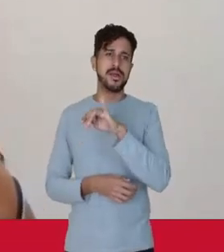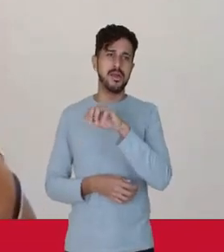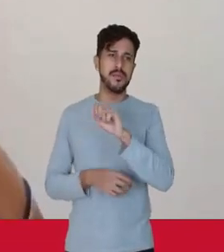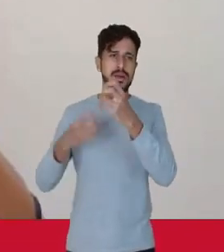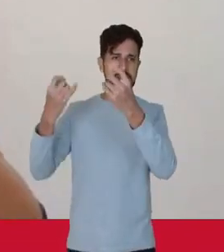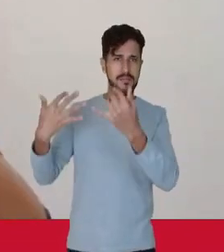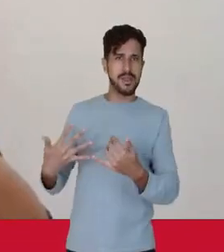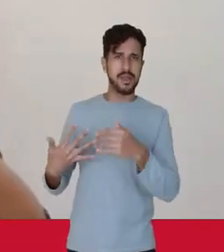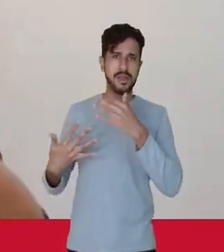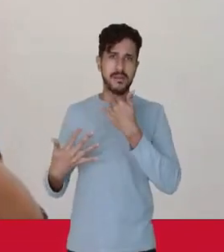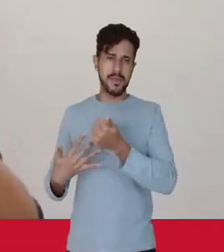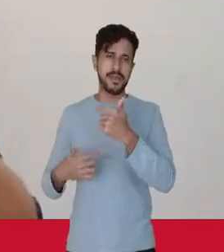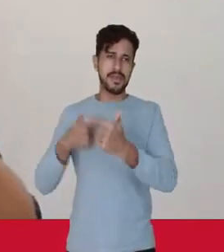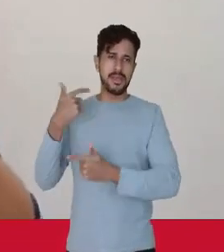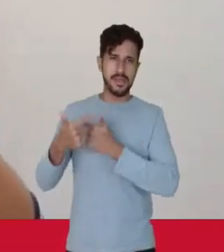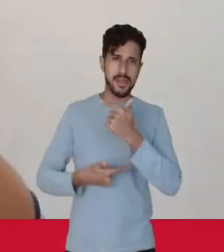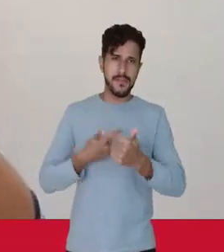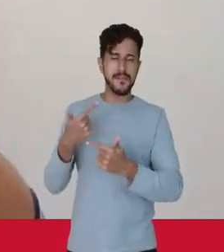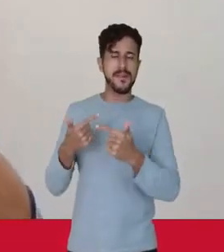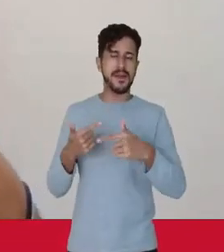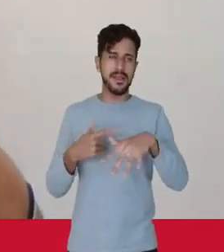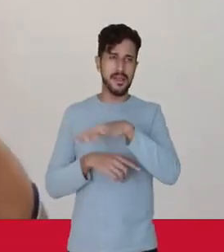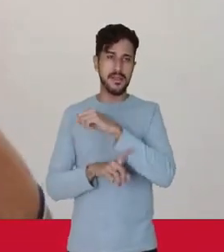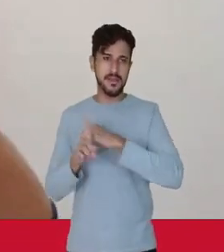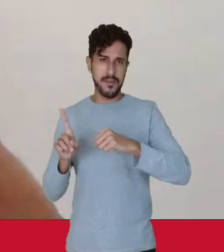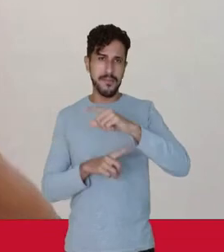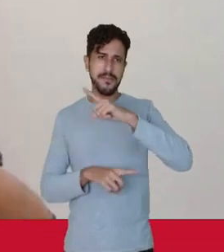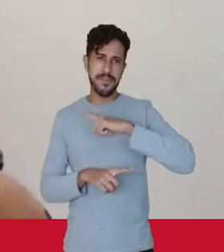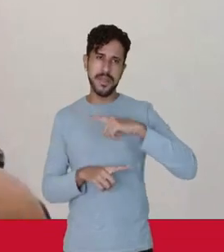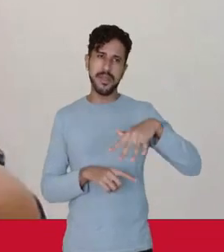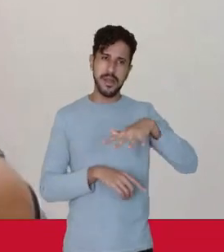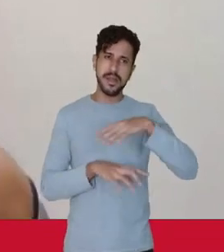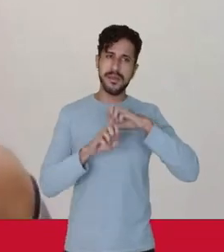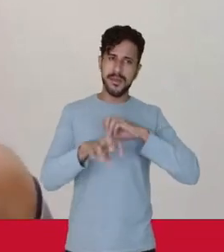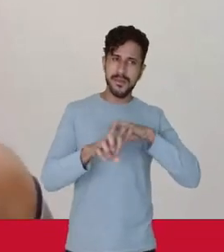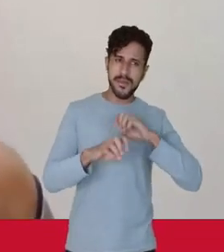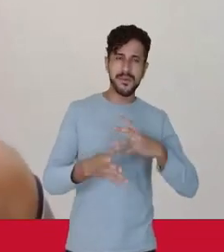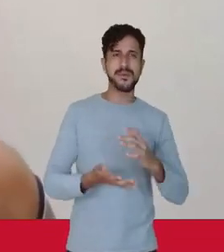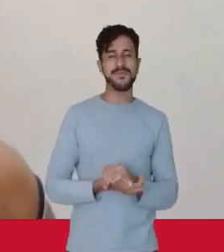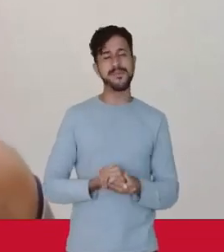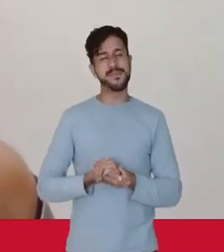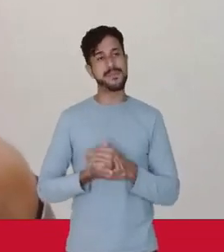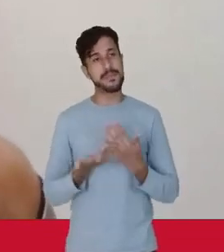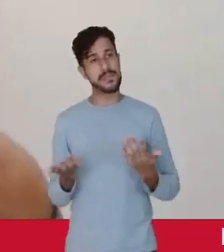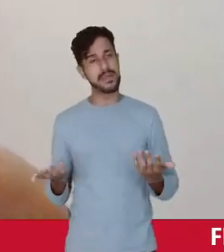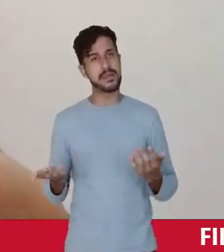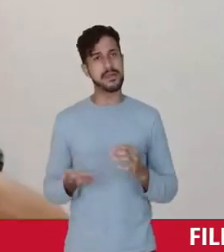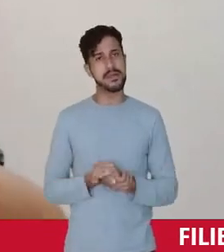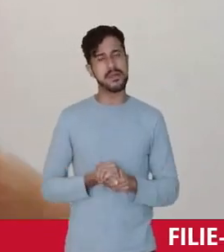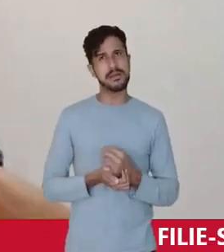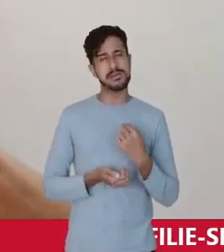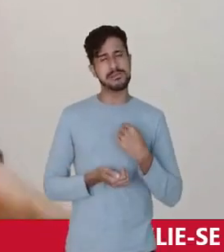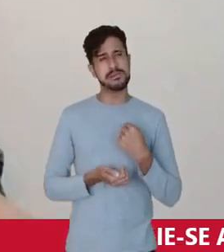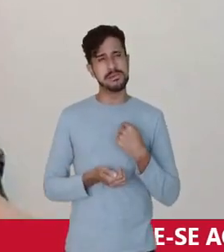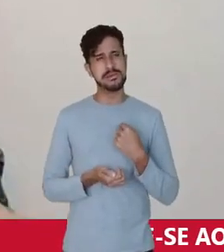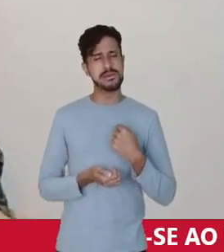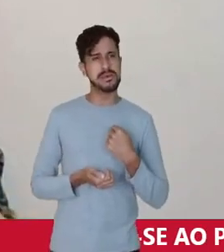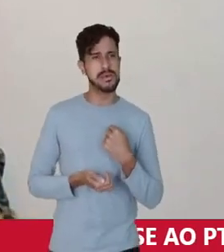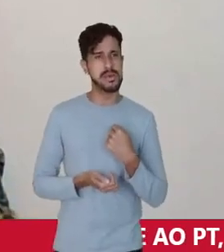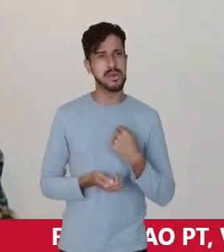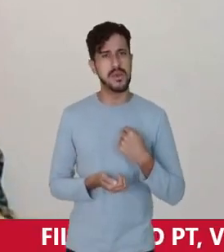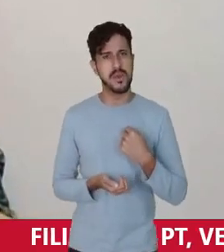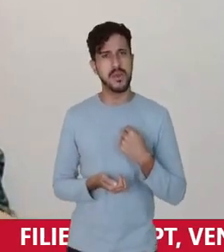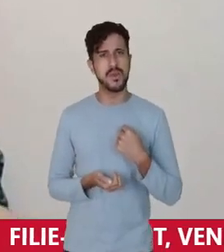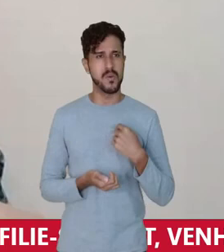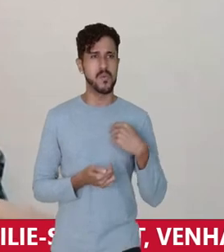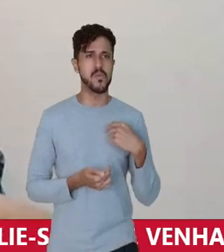bem sobre o trabalho que esse movimento social tem de educador. Então, eu sou um produto do